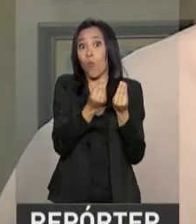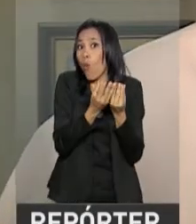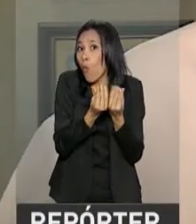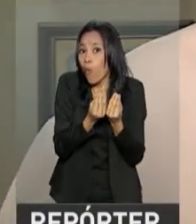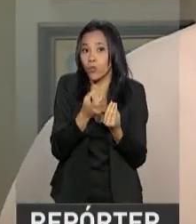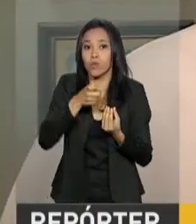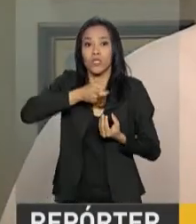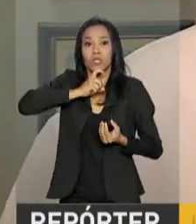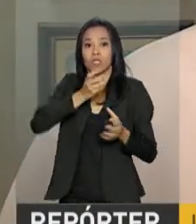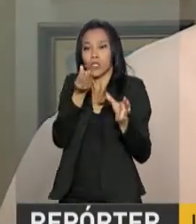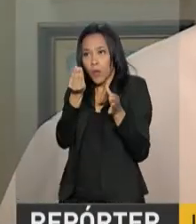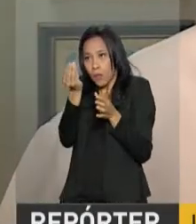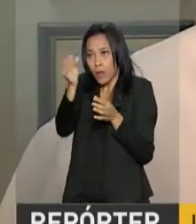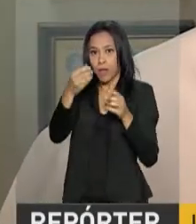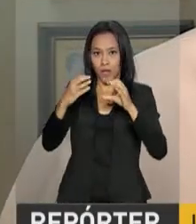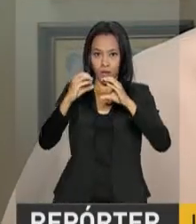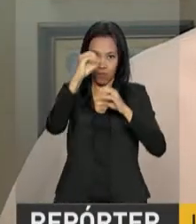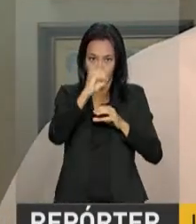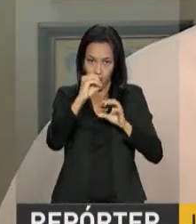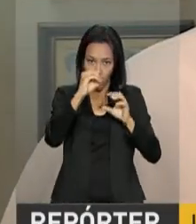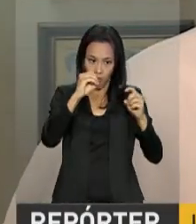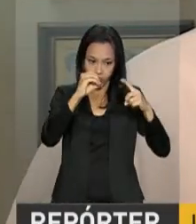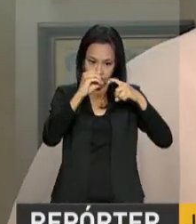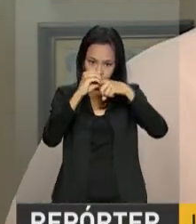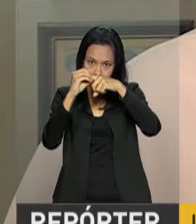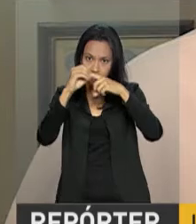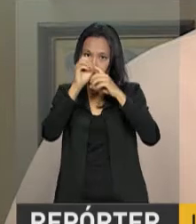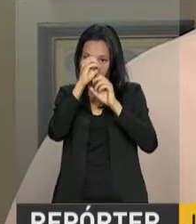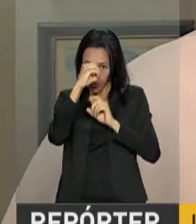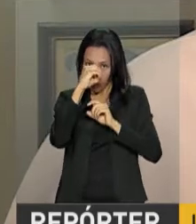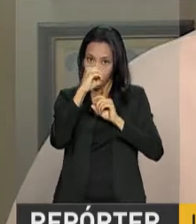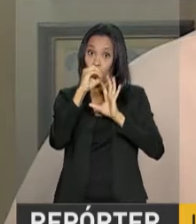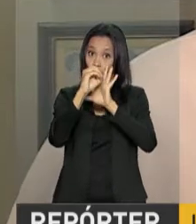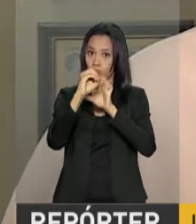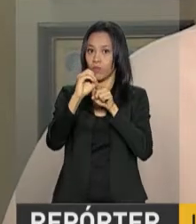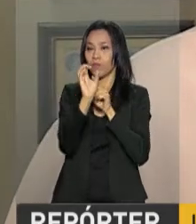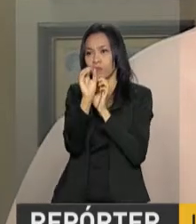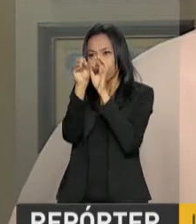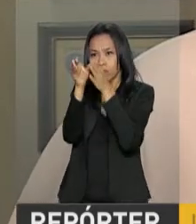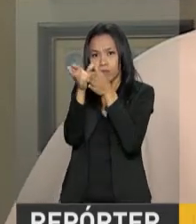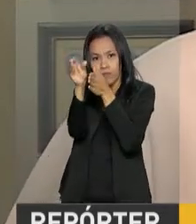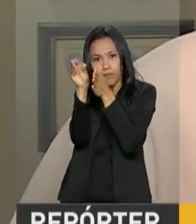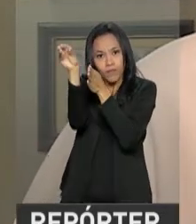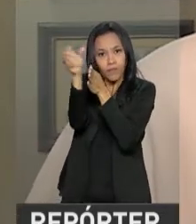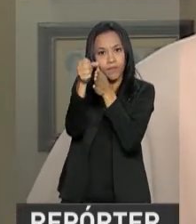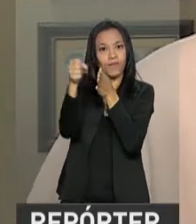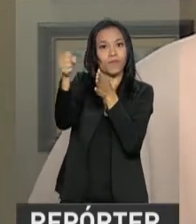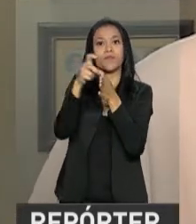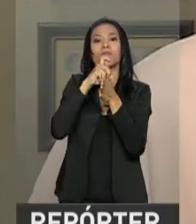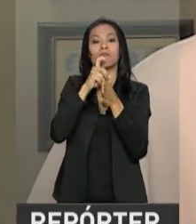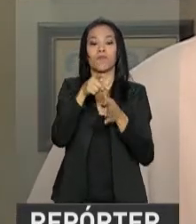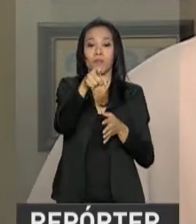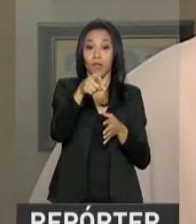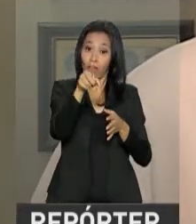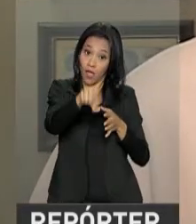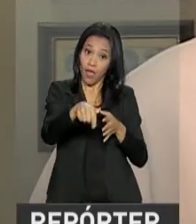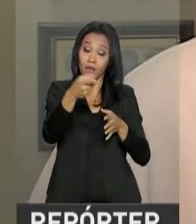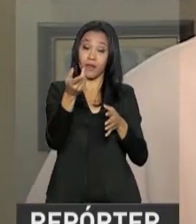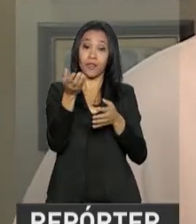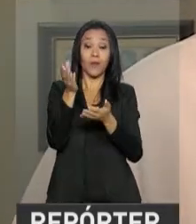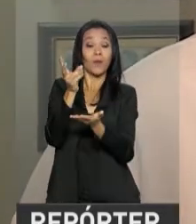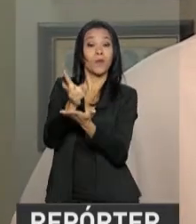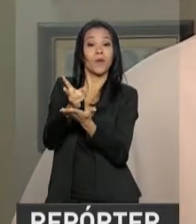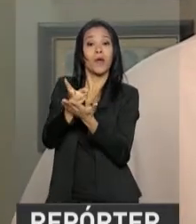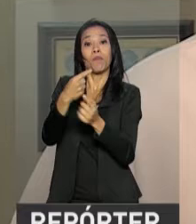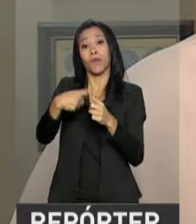dia a a a prole a construção da família também vamos ter é que às vezes preservar essas câmeras que as mulheres